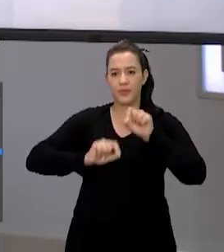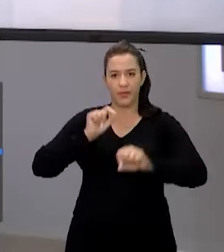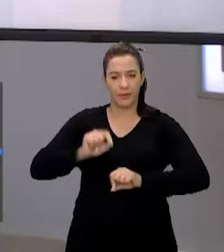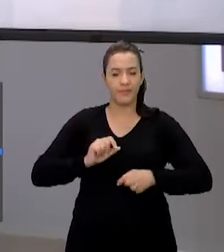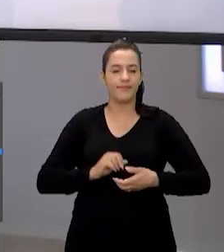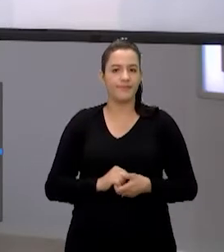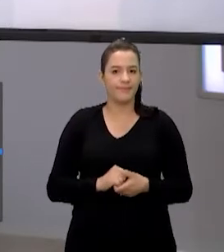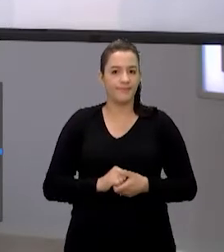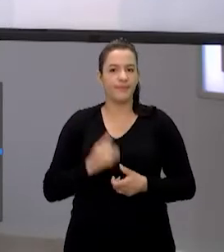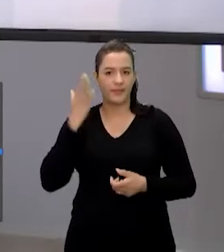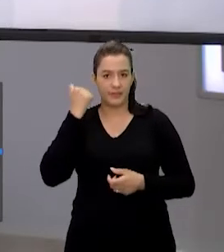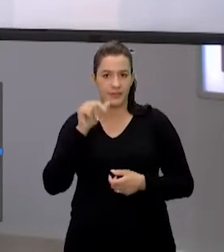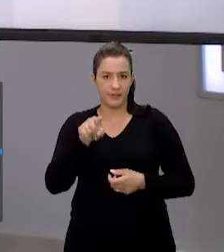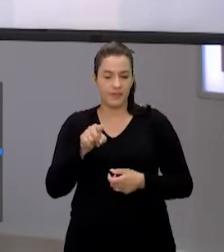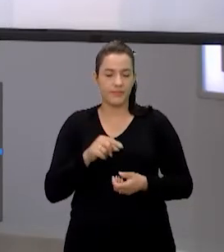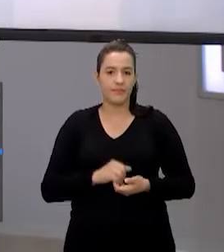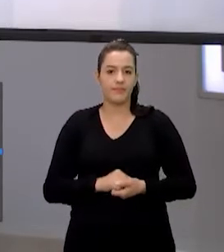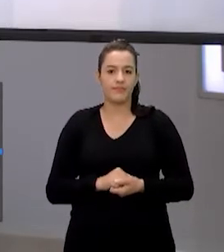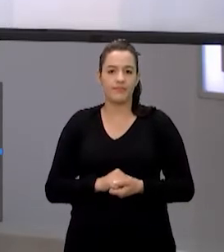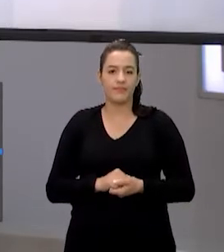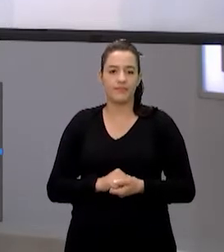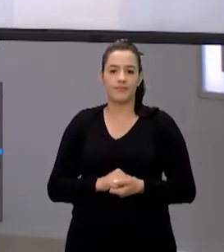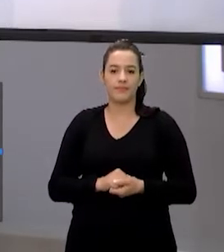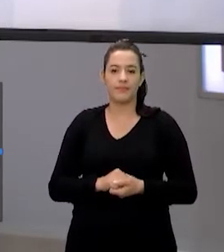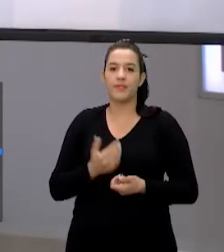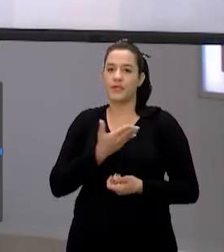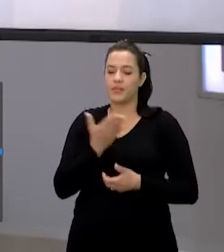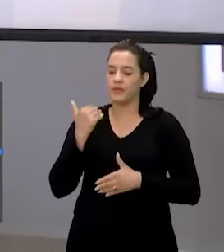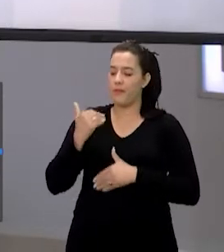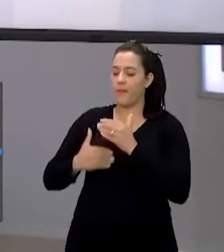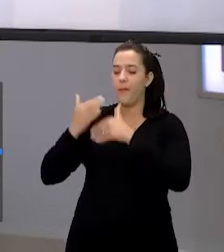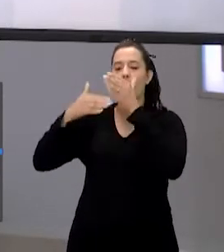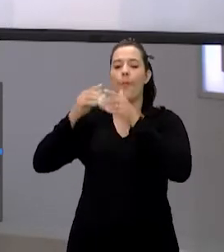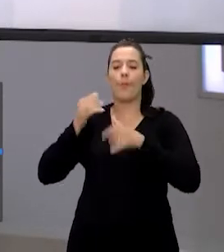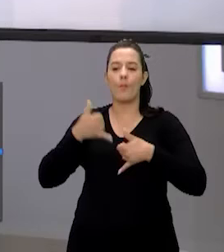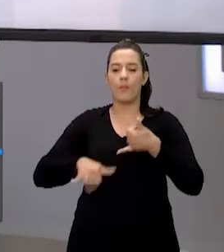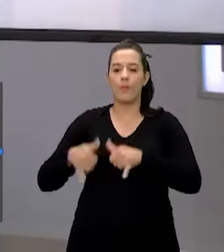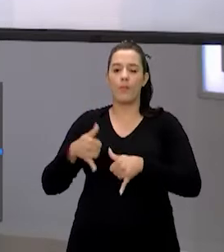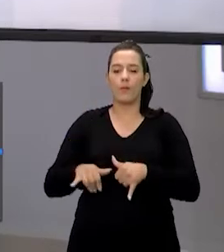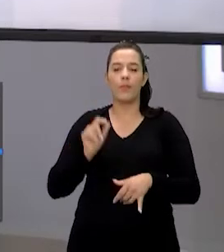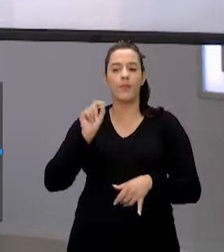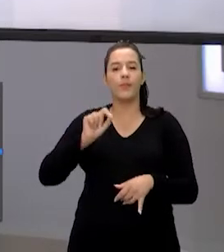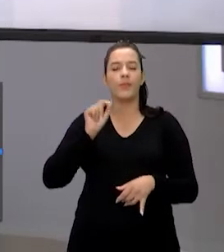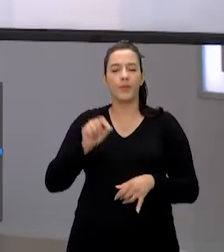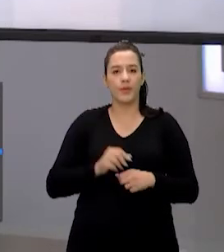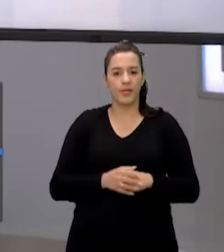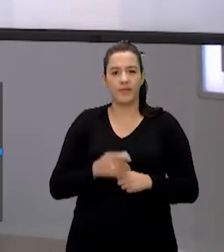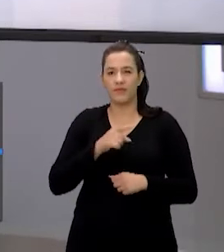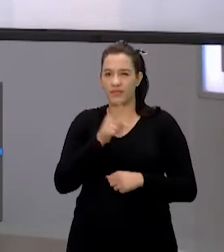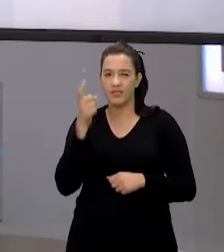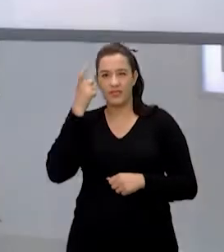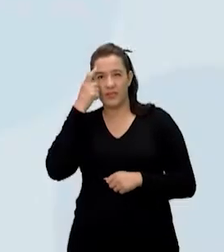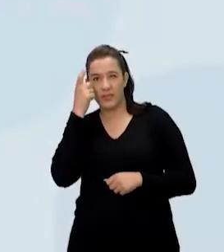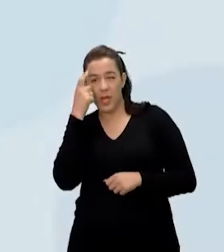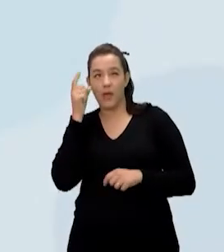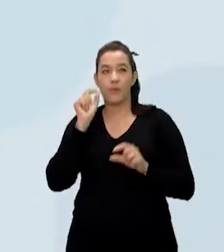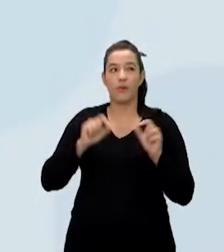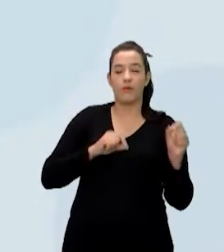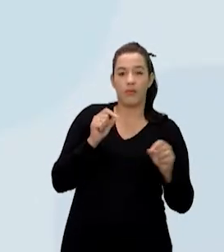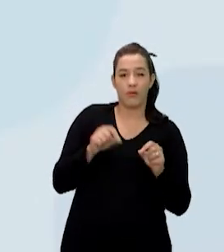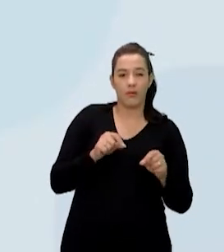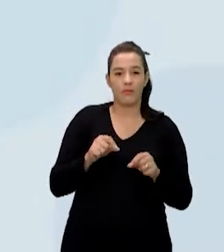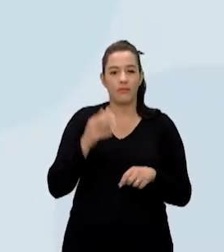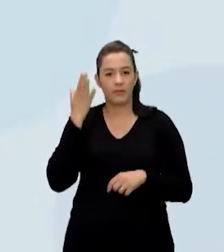seriam o que seria essa teoria da evolução química? Você tem ideia, né, do que é a teoria